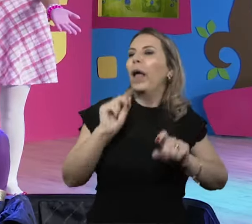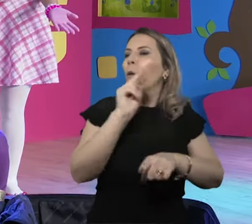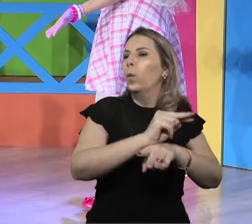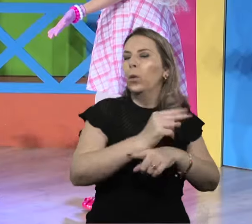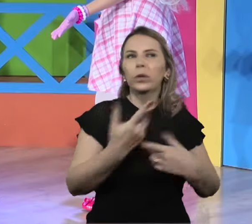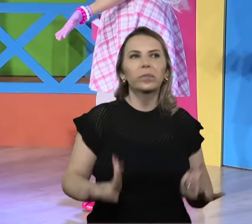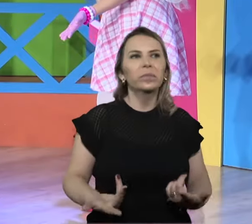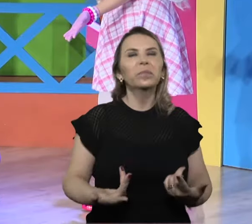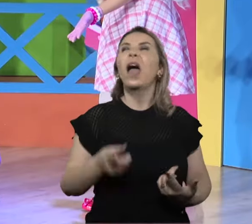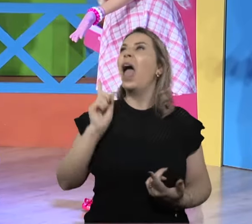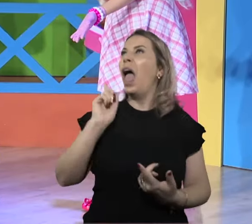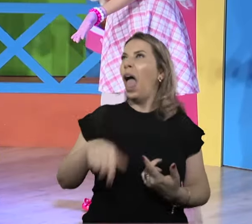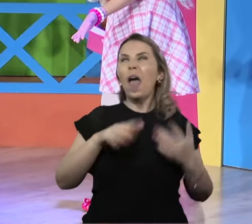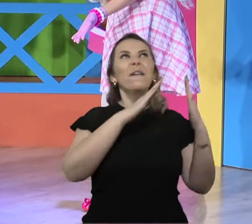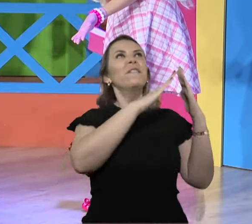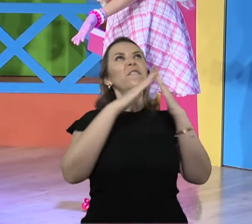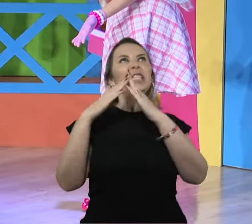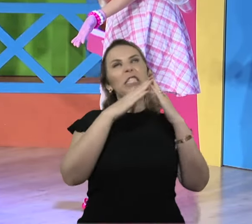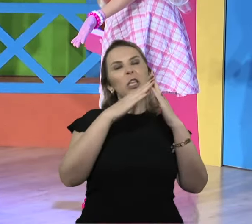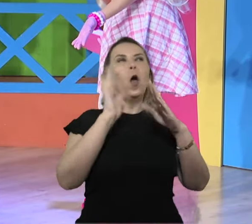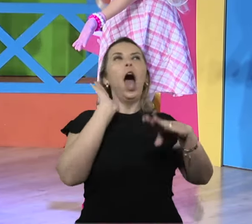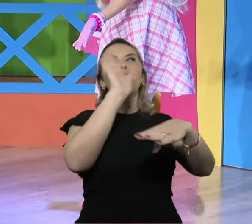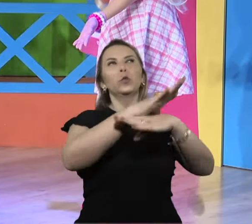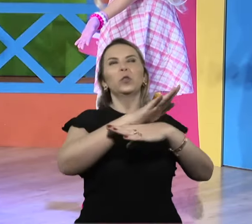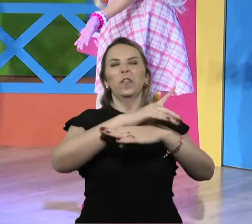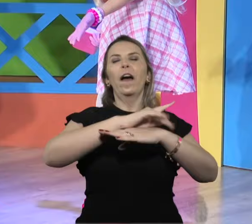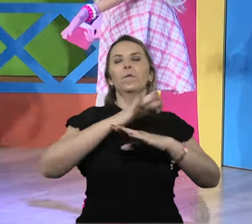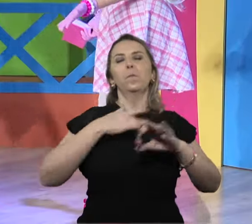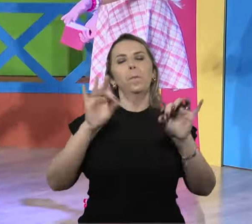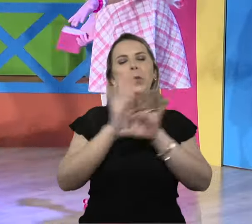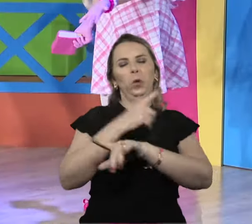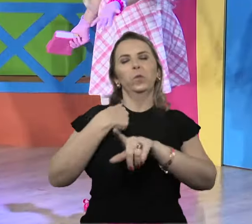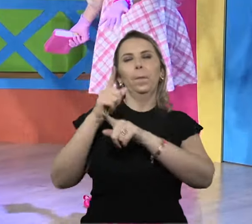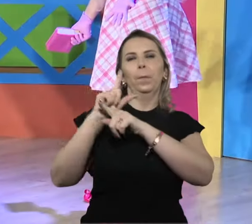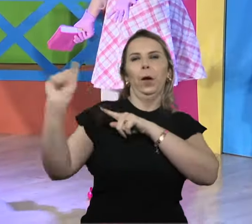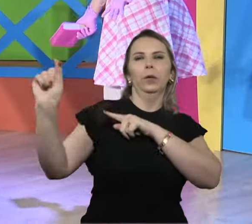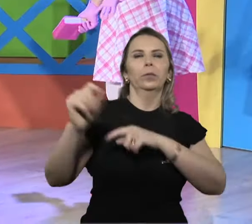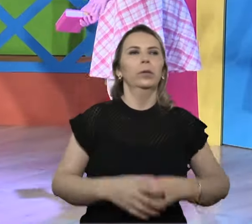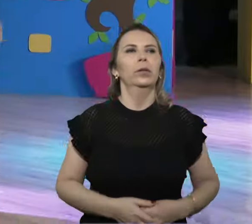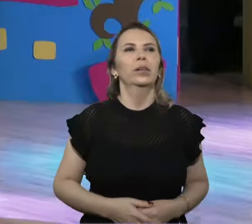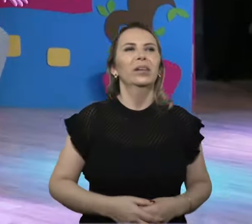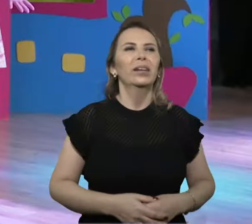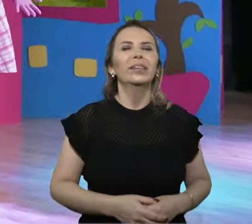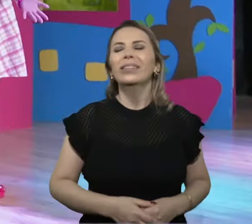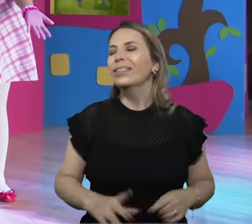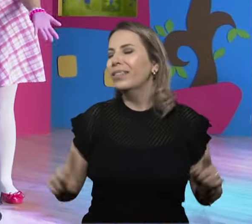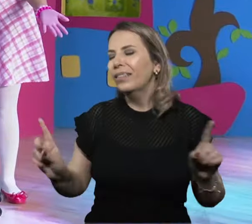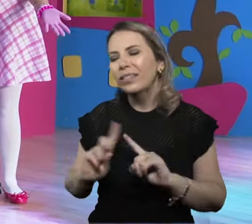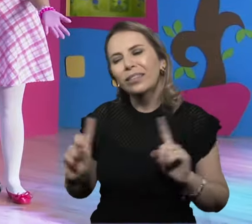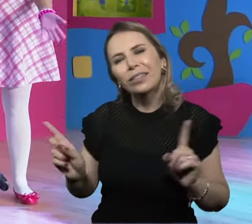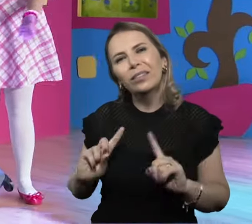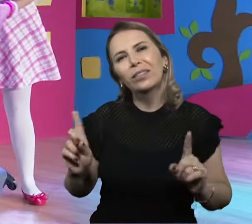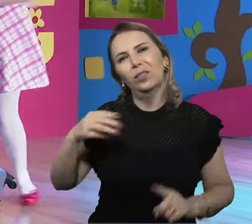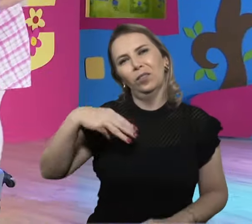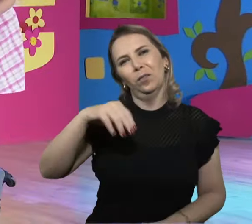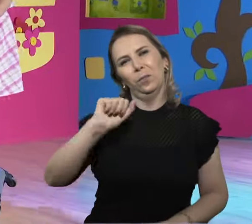doente? Os vizinhos! Fecha a mala, pamonha, vambora! Não,